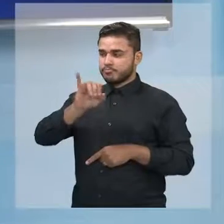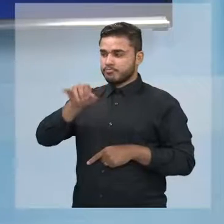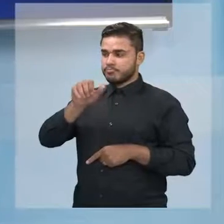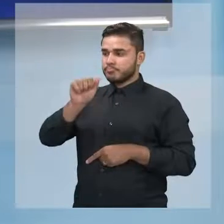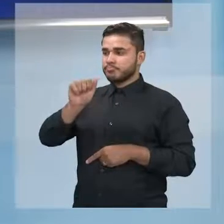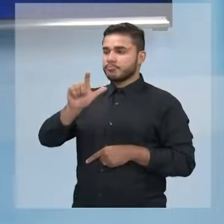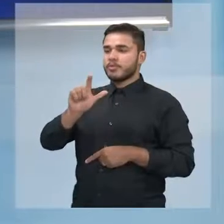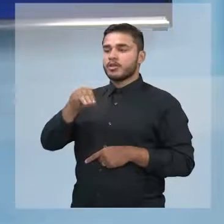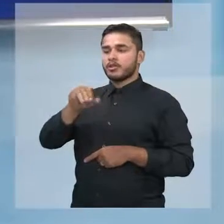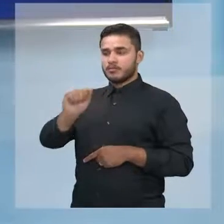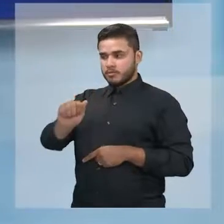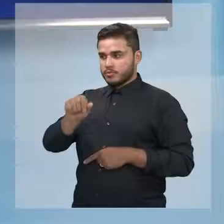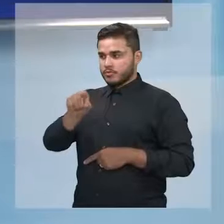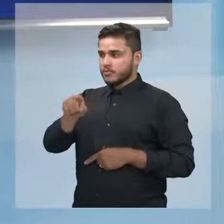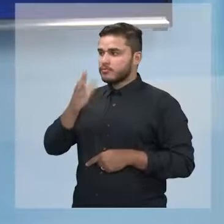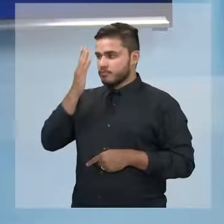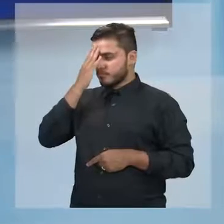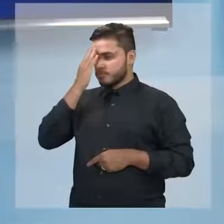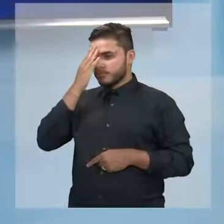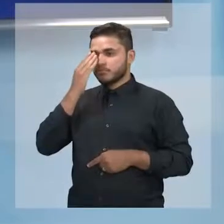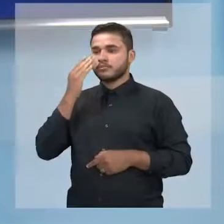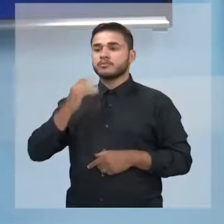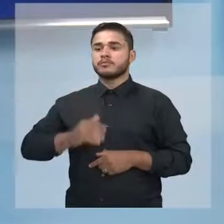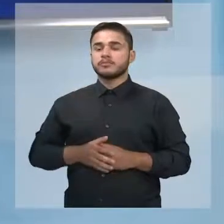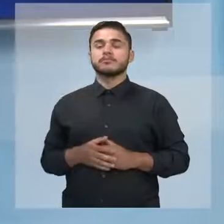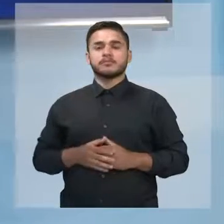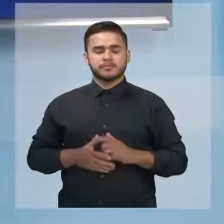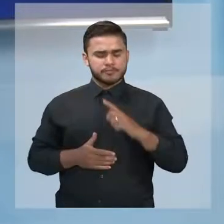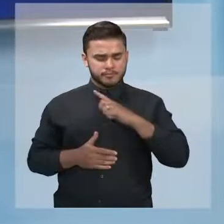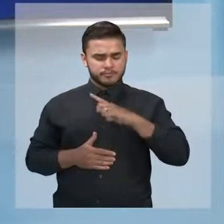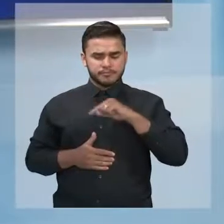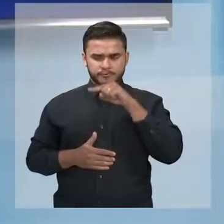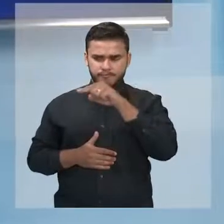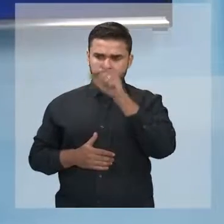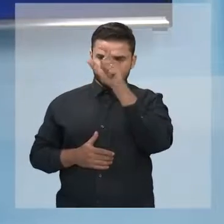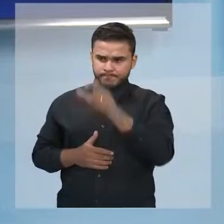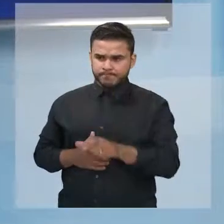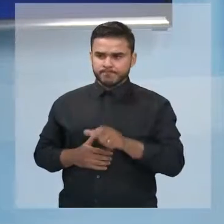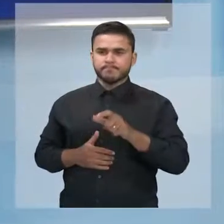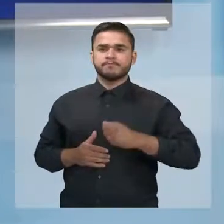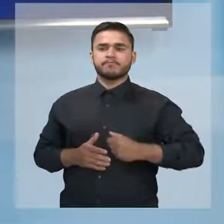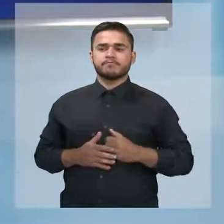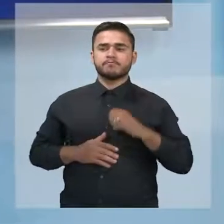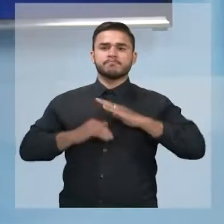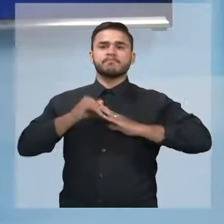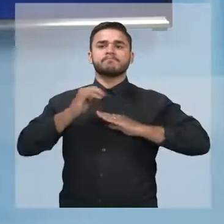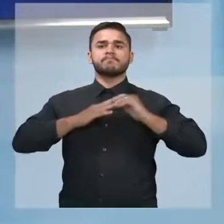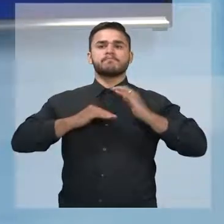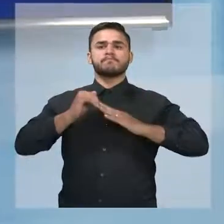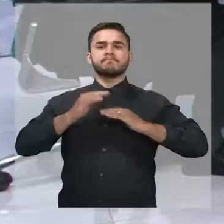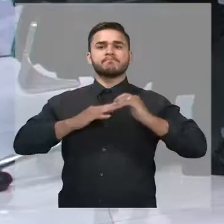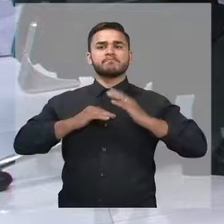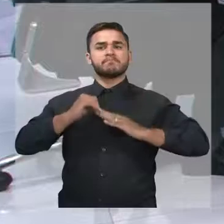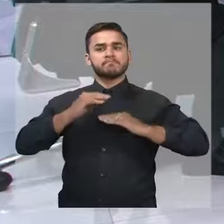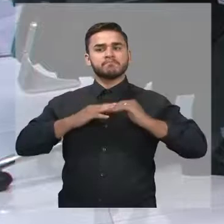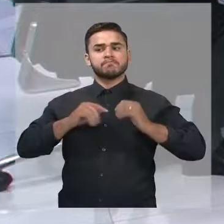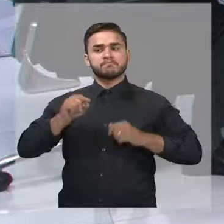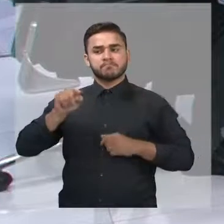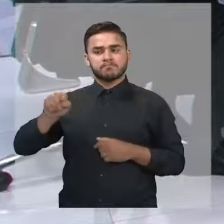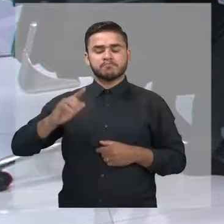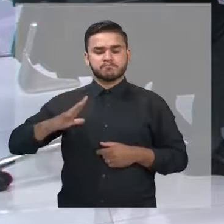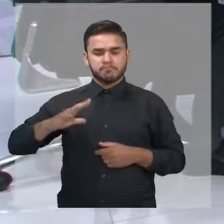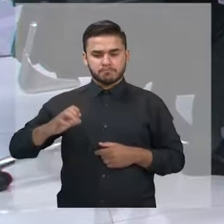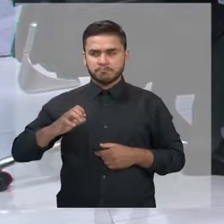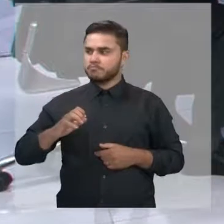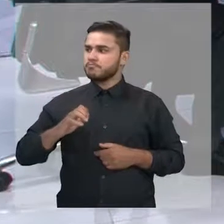trabalhando pela educação, pela ética, já a partir da escola, para que esses homens, ao chegarem,